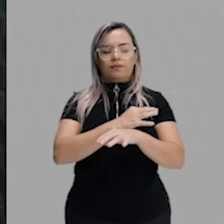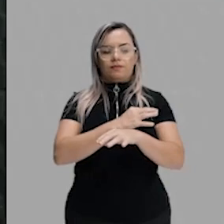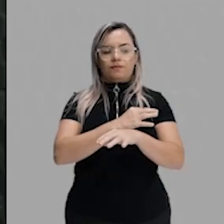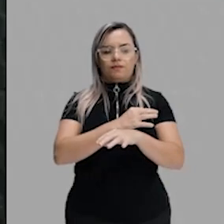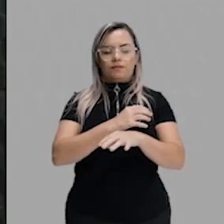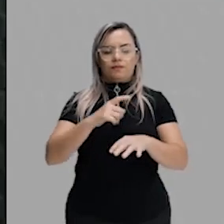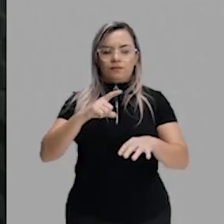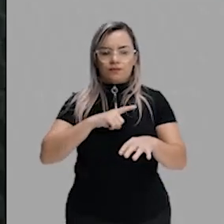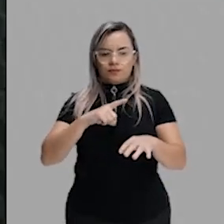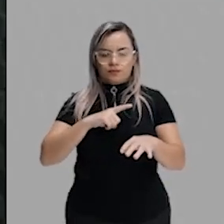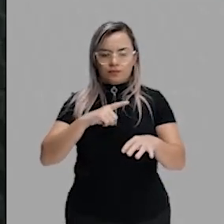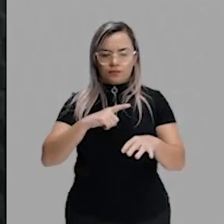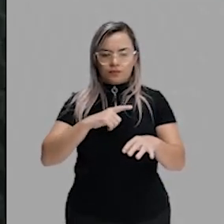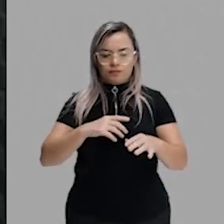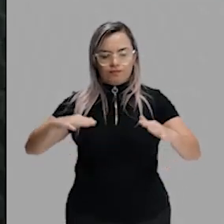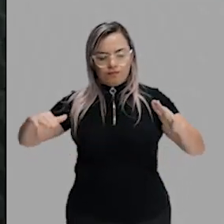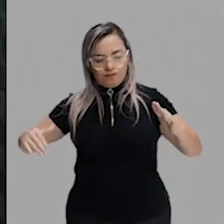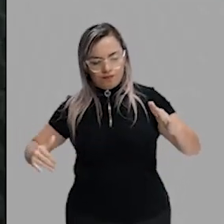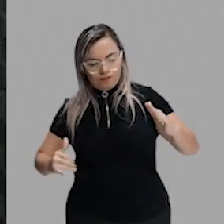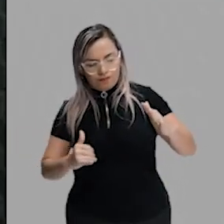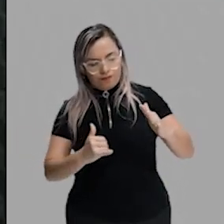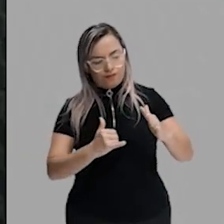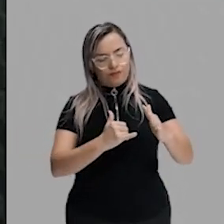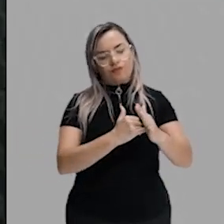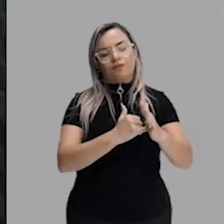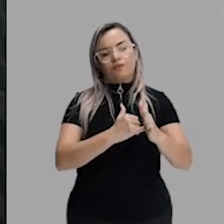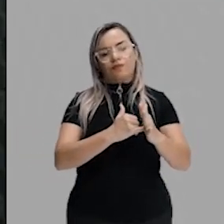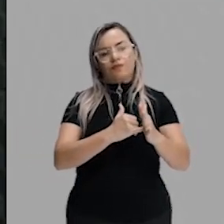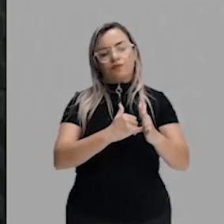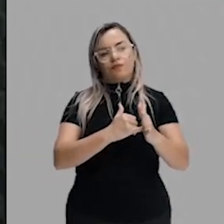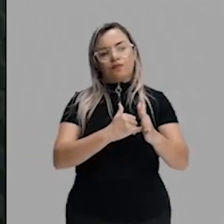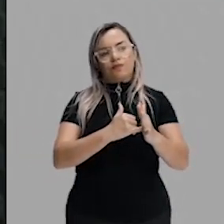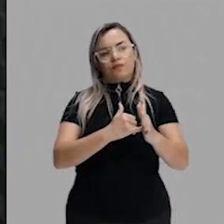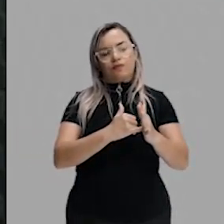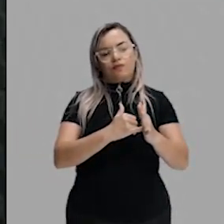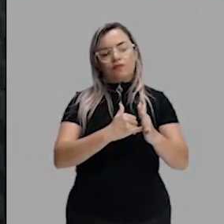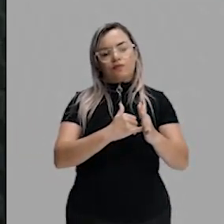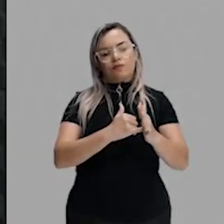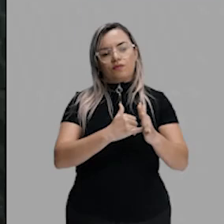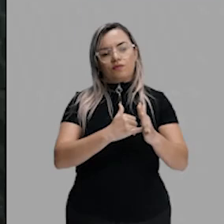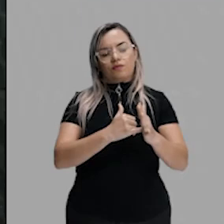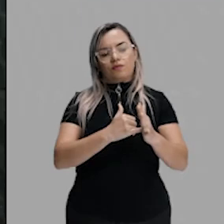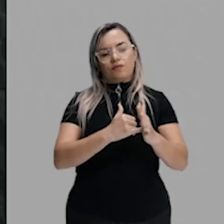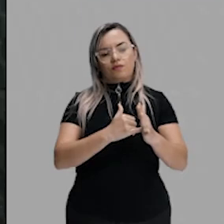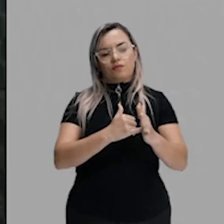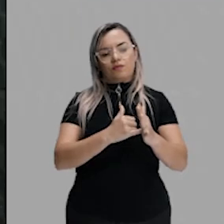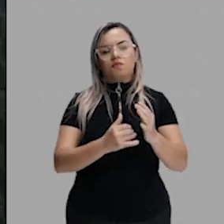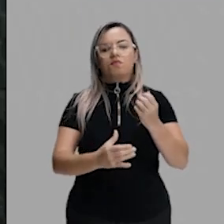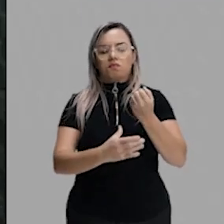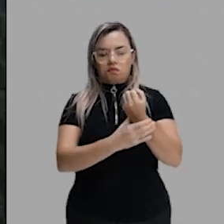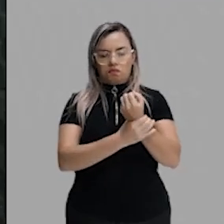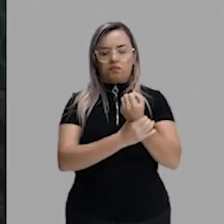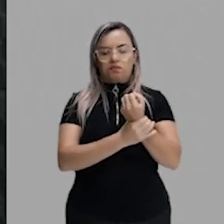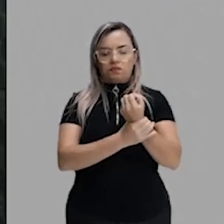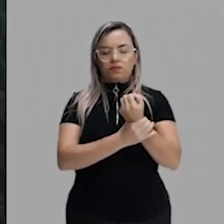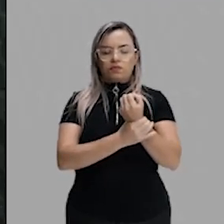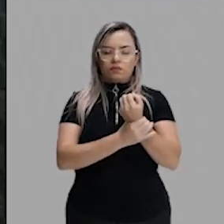para limitar a passagem da corrente elétrica, tá certo? Ele é um dispositivo de segurança, né,